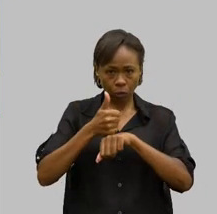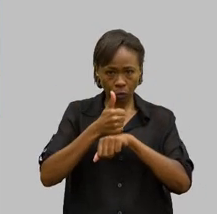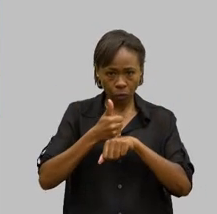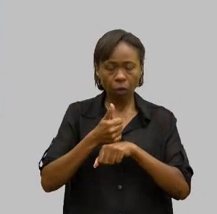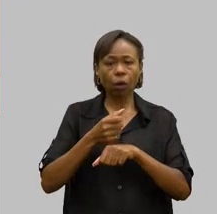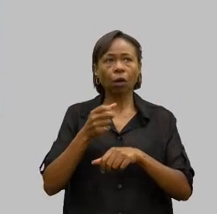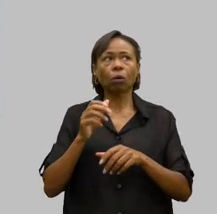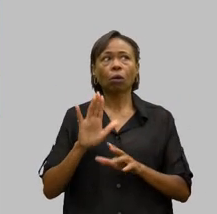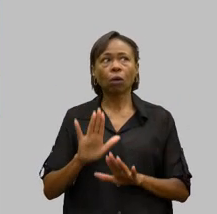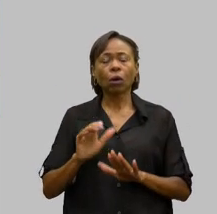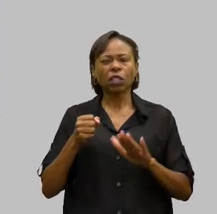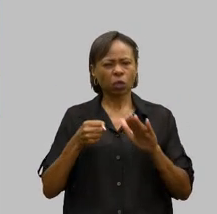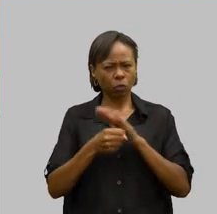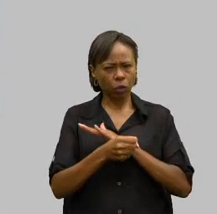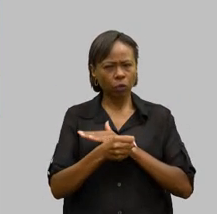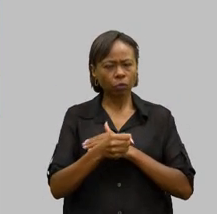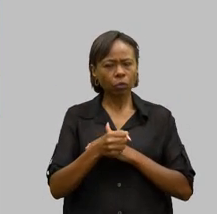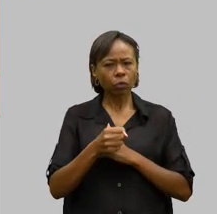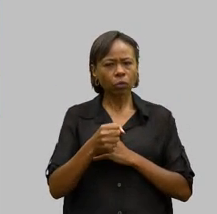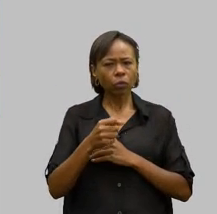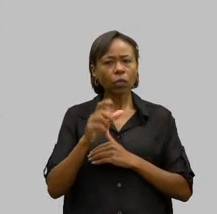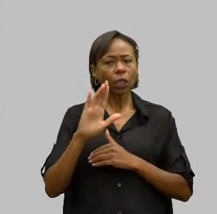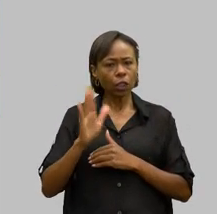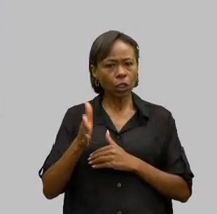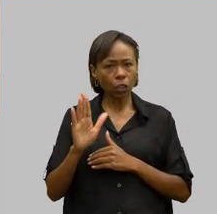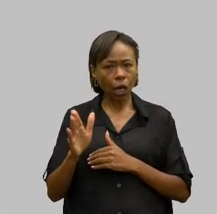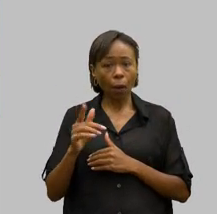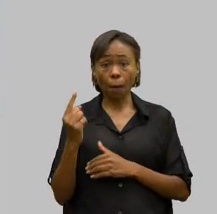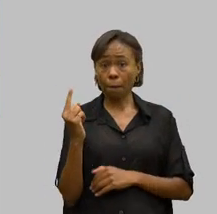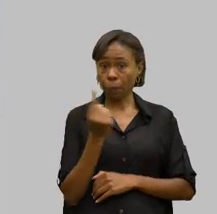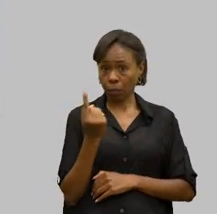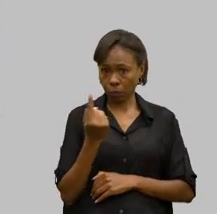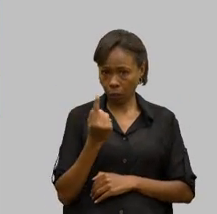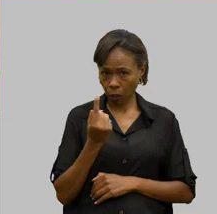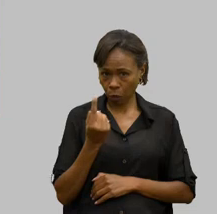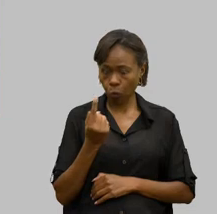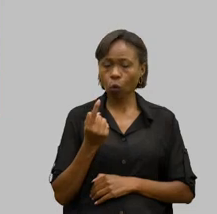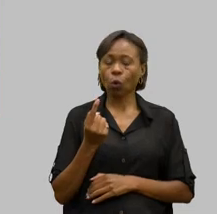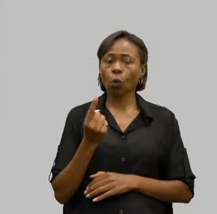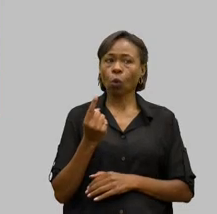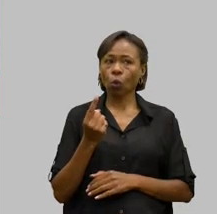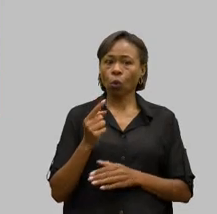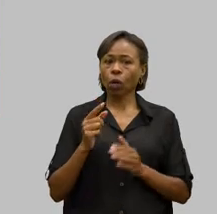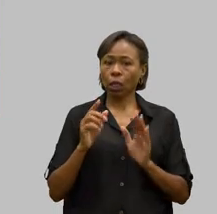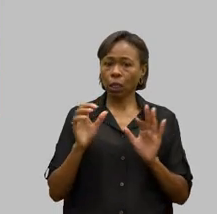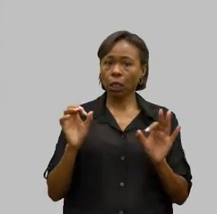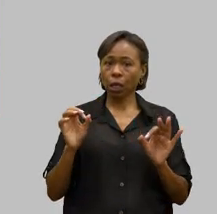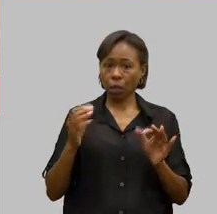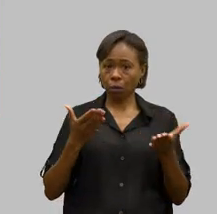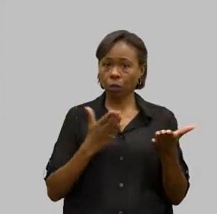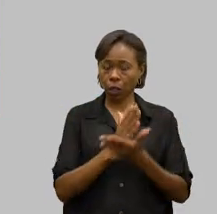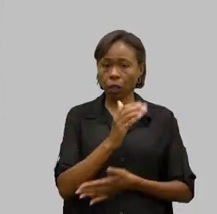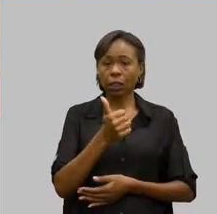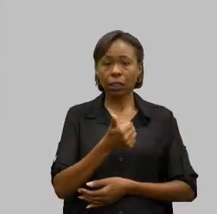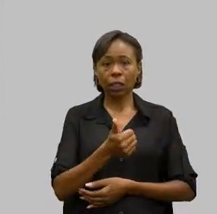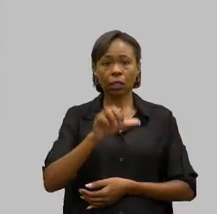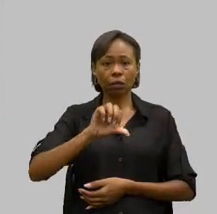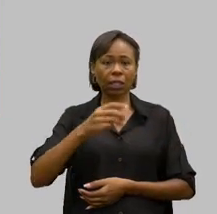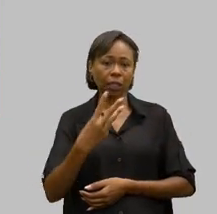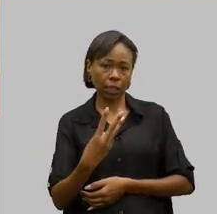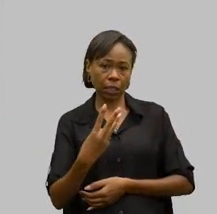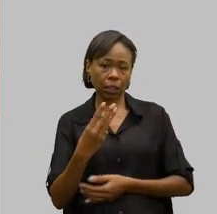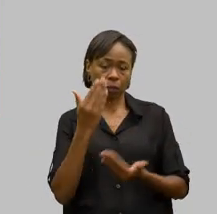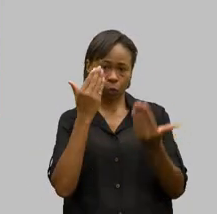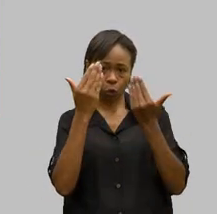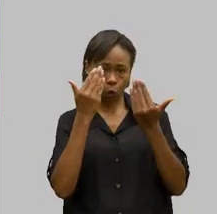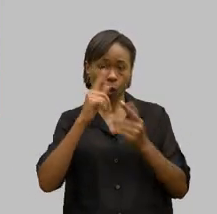do... Deixa eu até pedir aqui. Já saiu no primeiro lote 193 psicólogos e assistentes sociais. E a